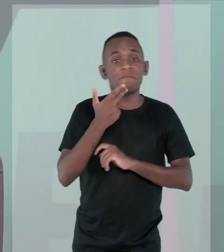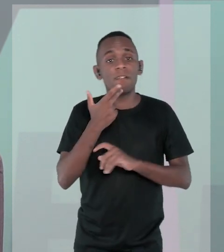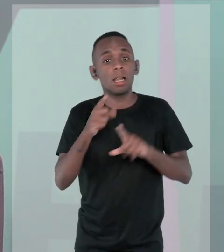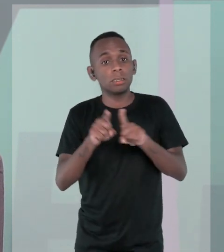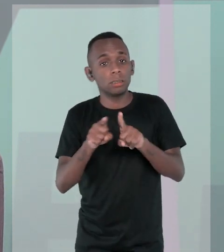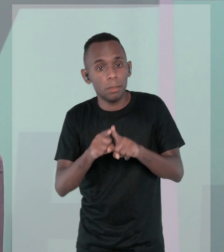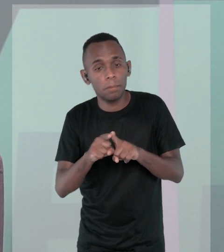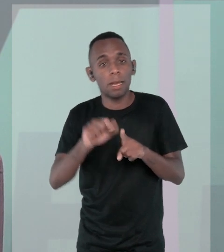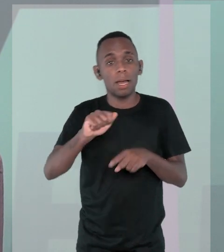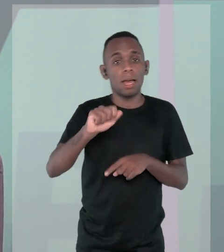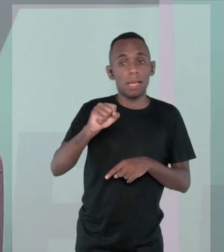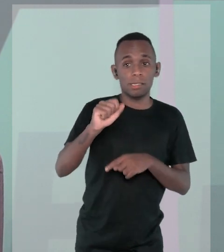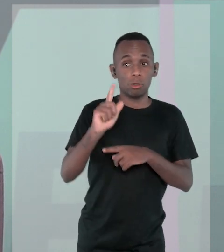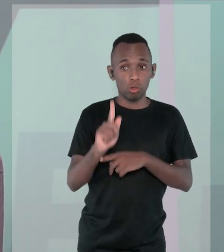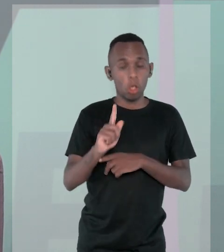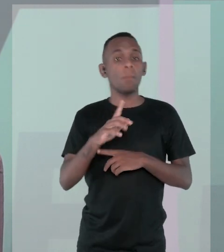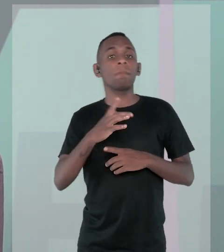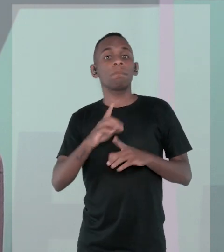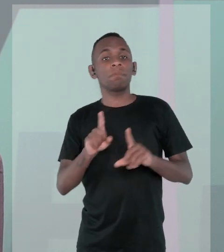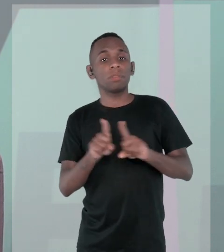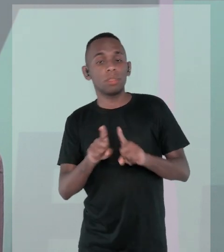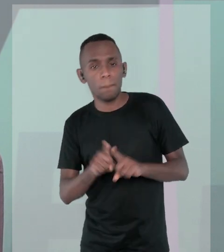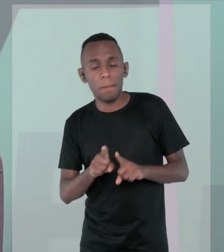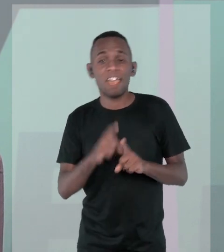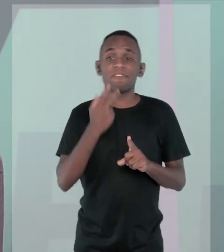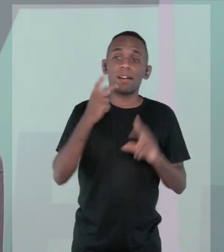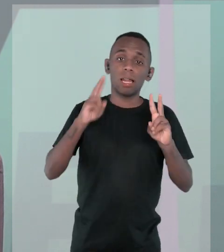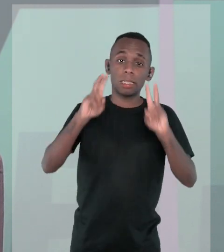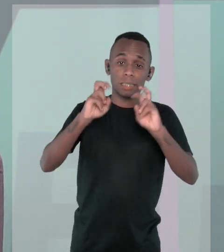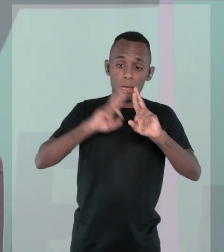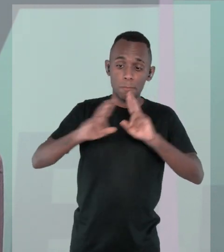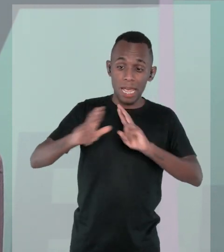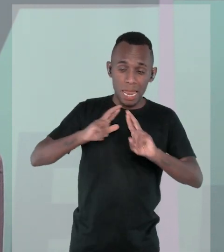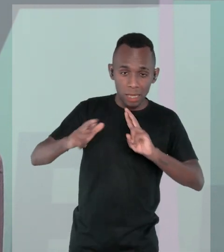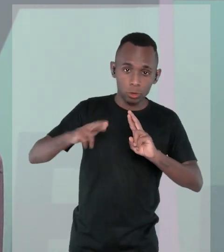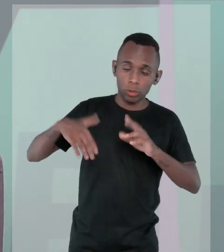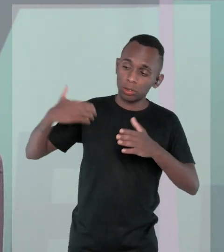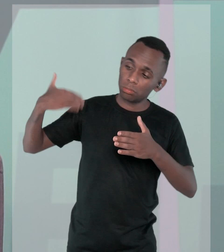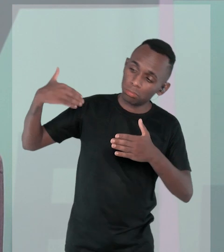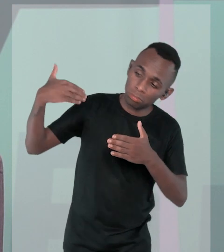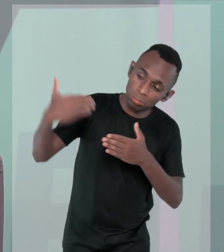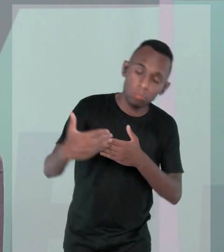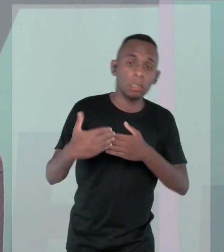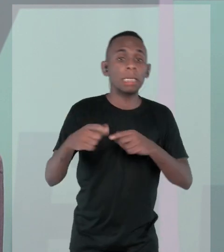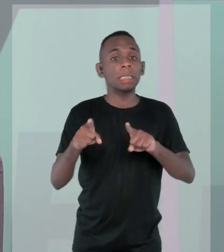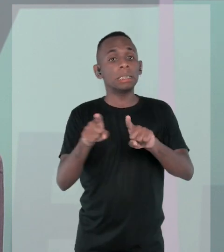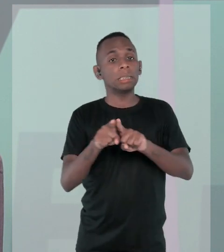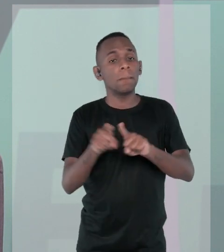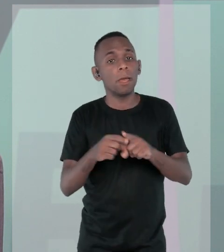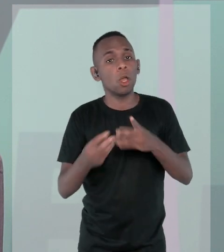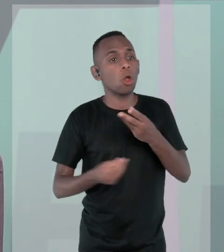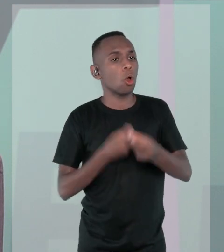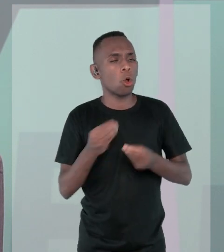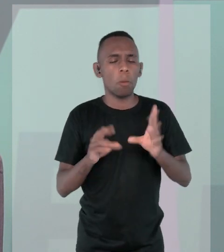de ESG, a gente fala muito de relações ao longo do tempo, como que a decoração